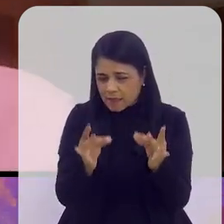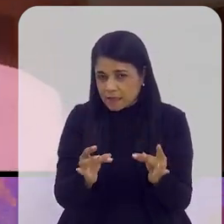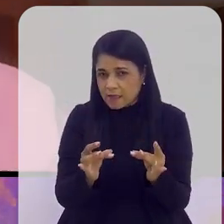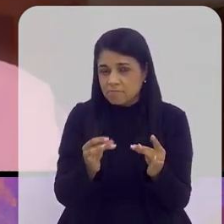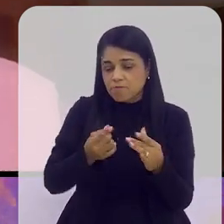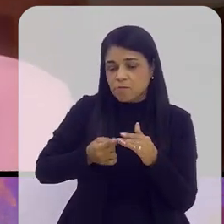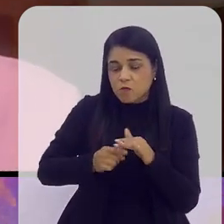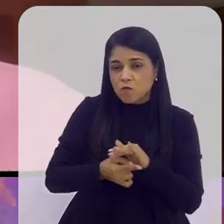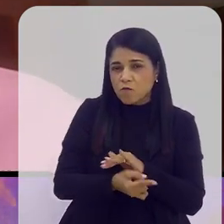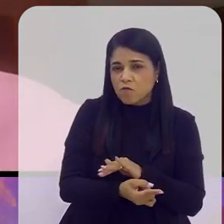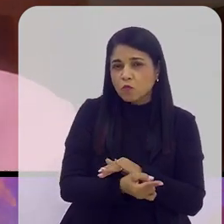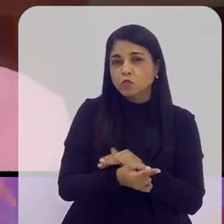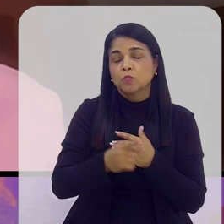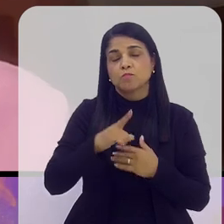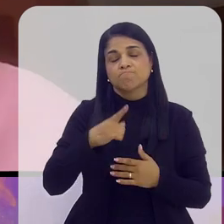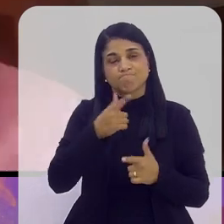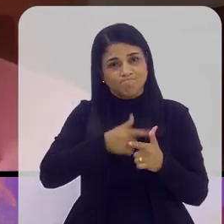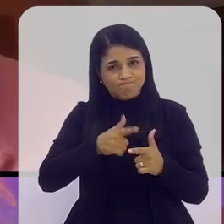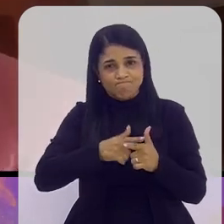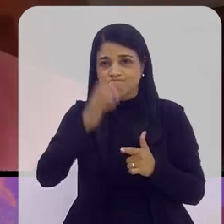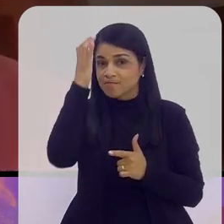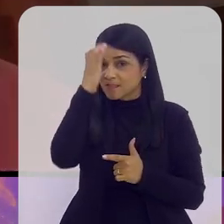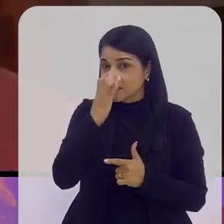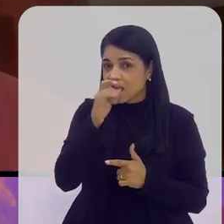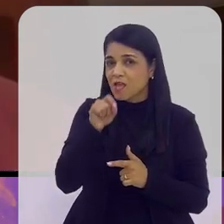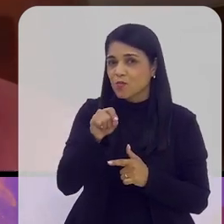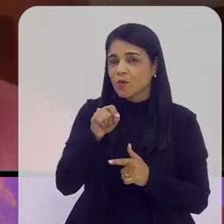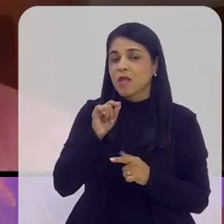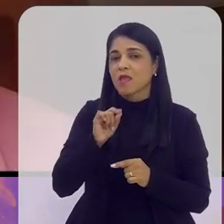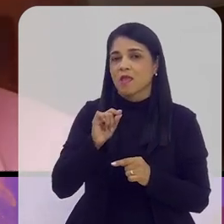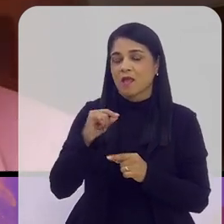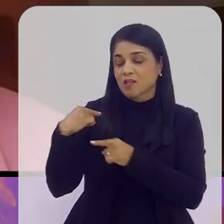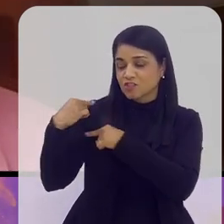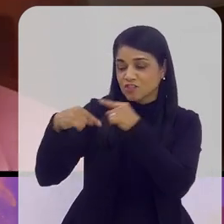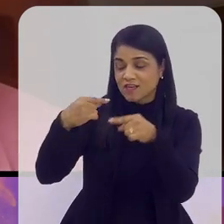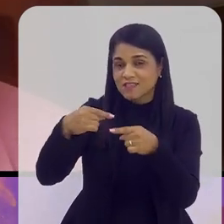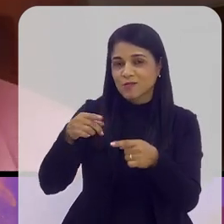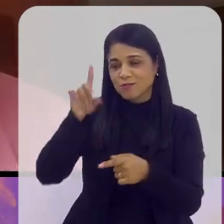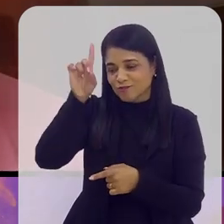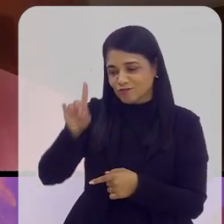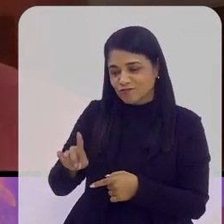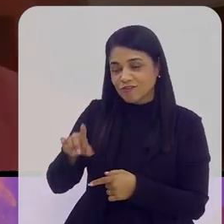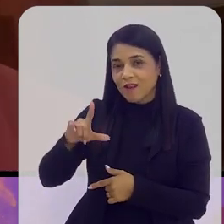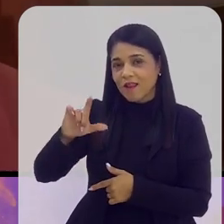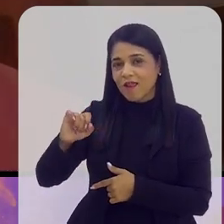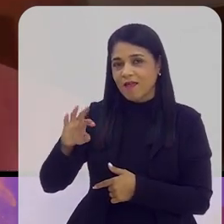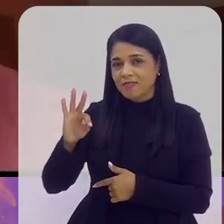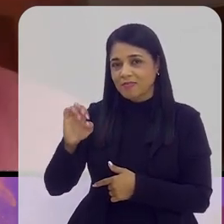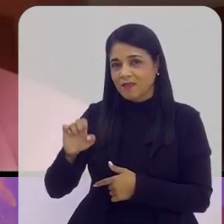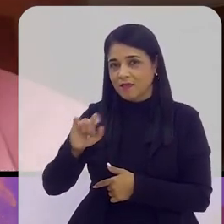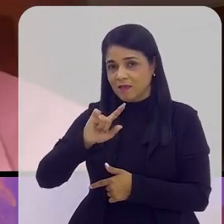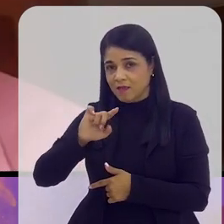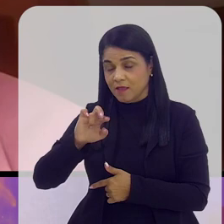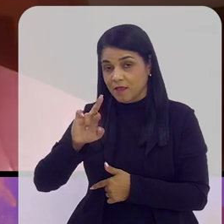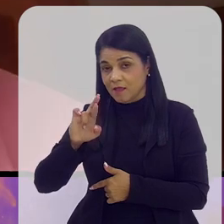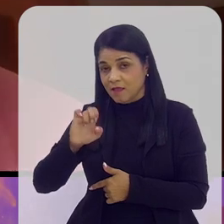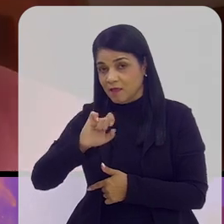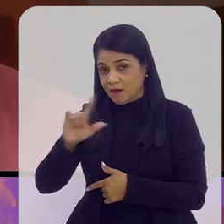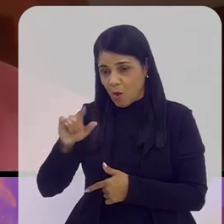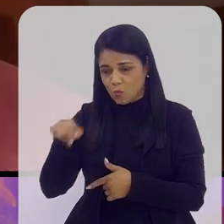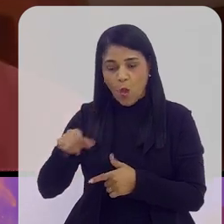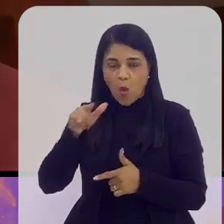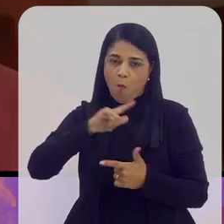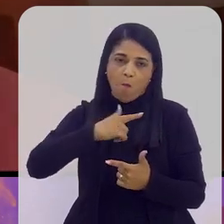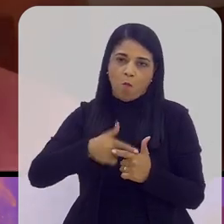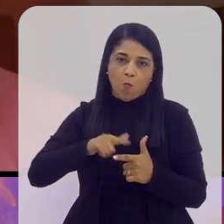detalhado, mais aprofundado, porque a gente tem um problema sério de geração em relação à lateral direita. E é uma pena, né? Porque não é um